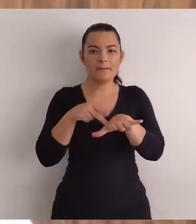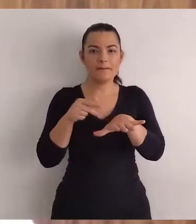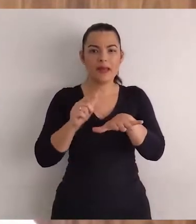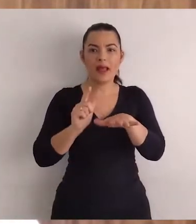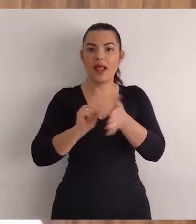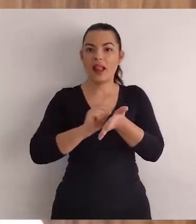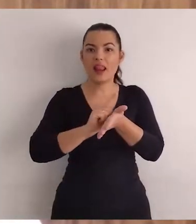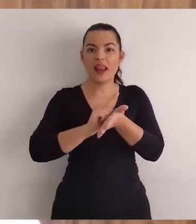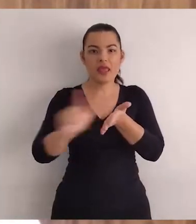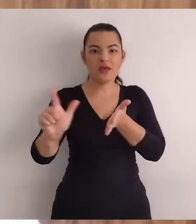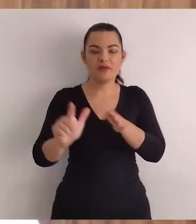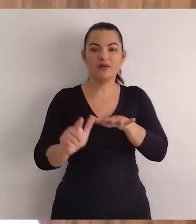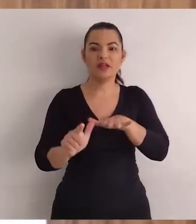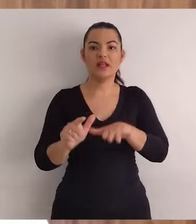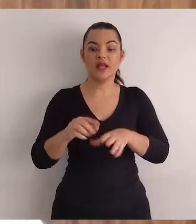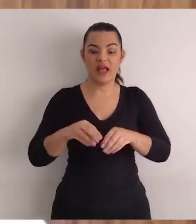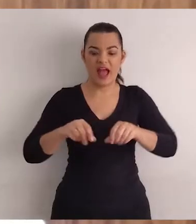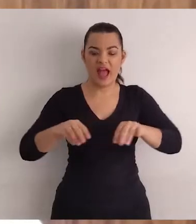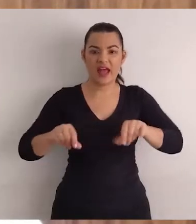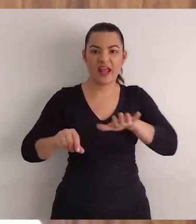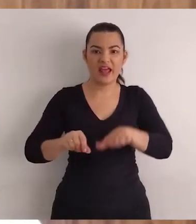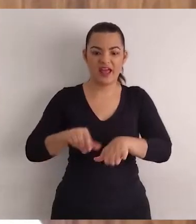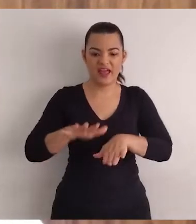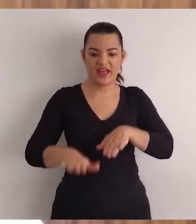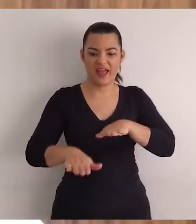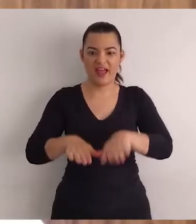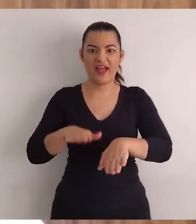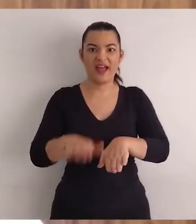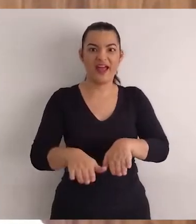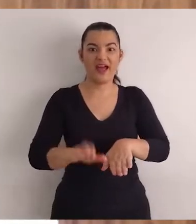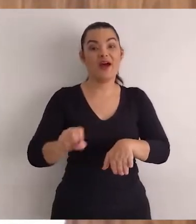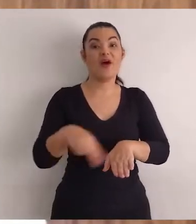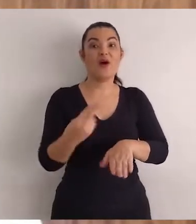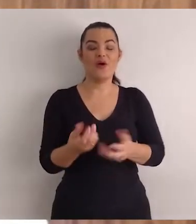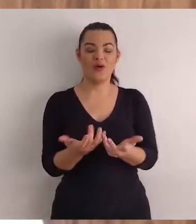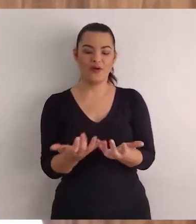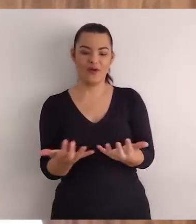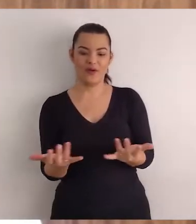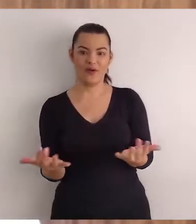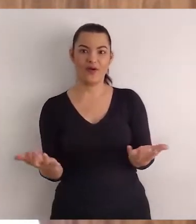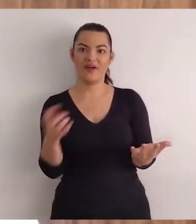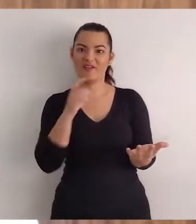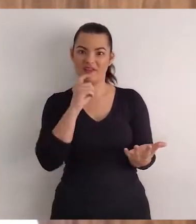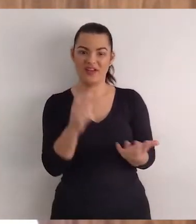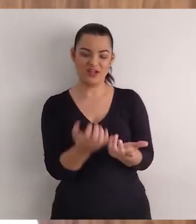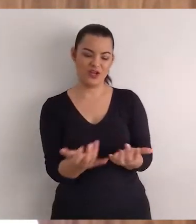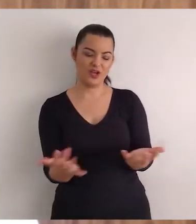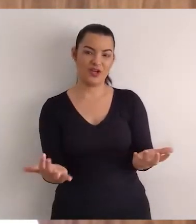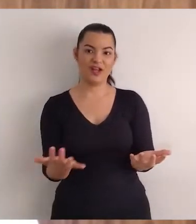Ou pisar descalço na grama? E na terra?